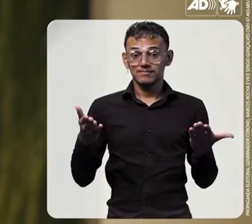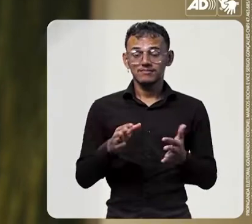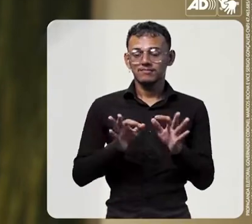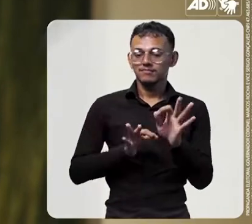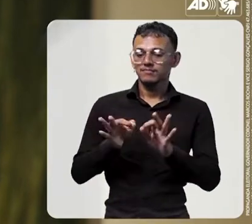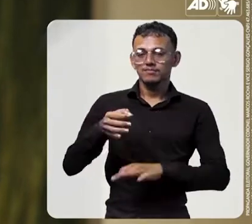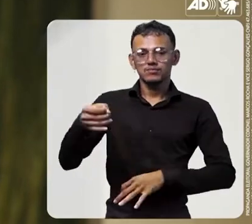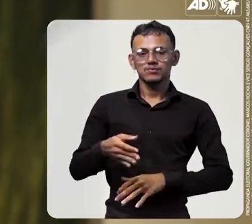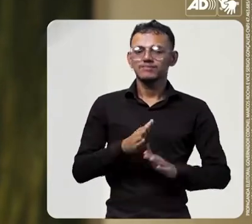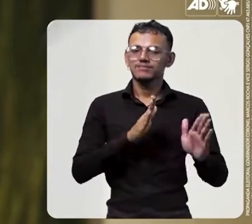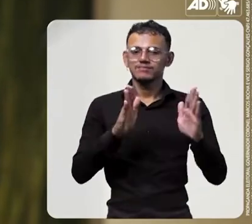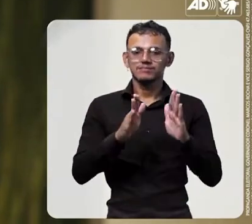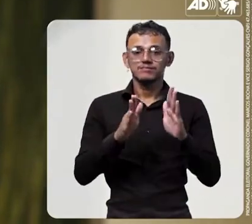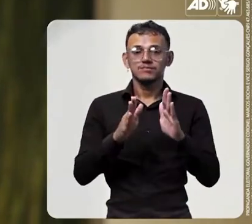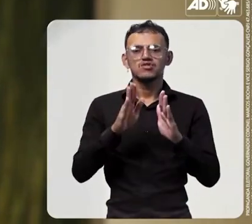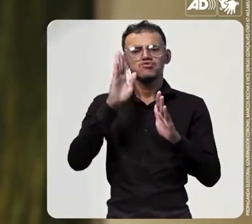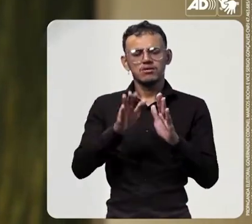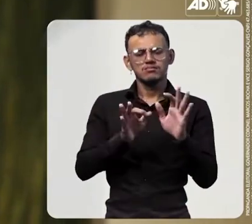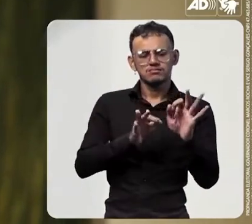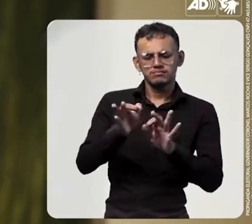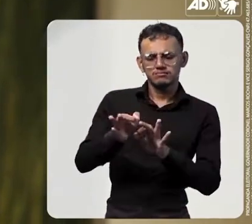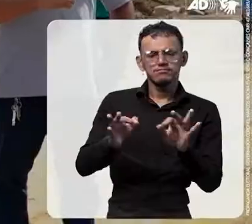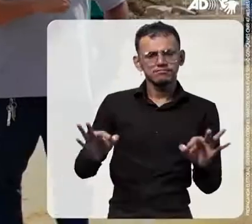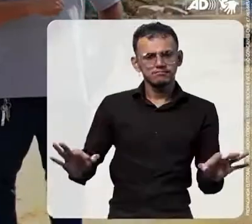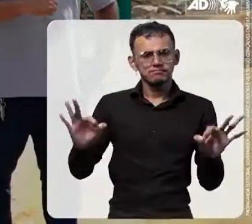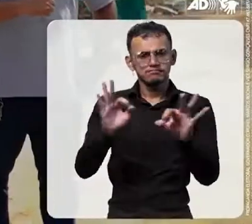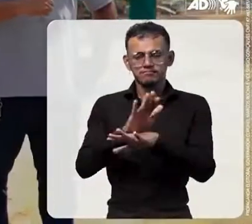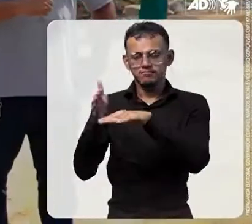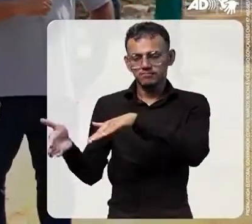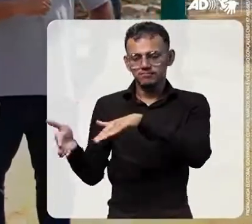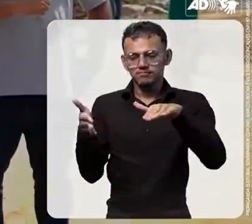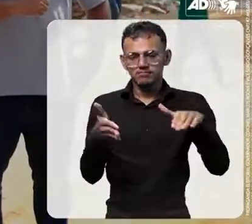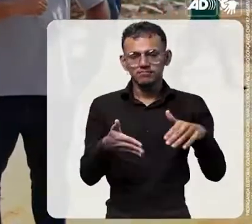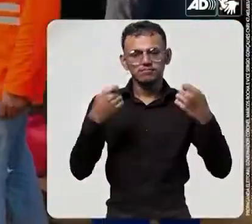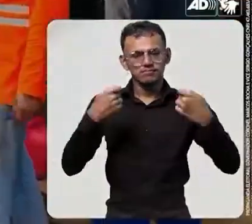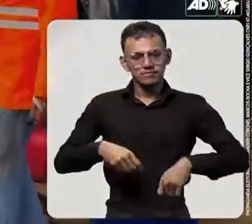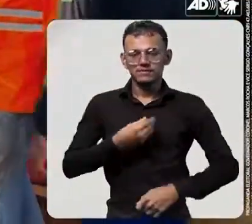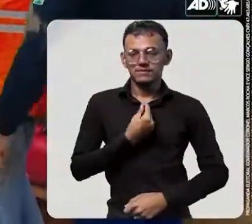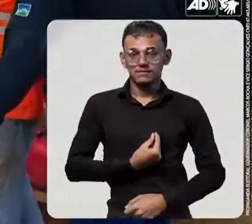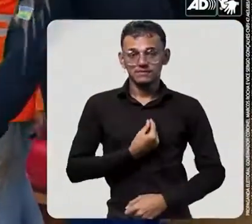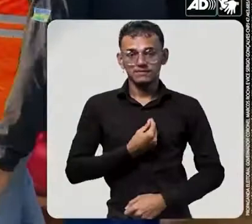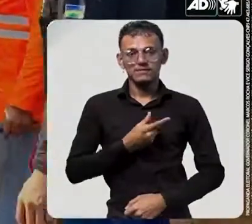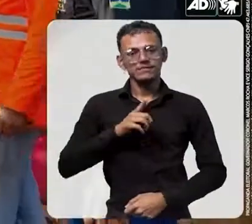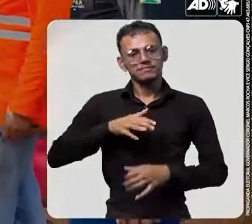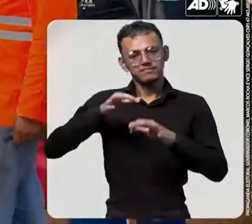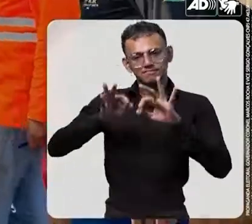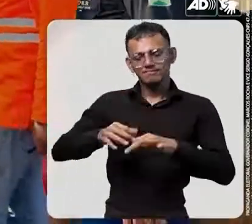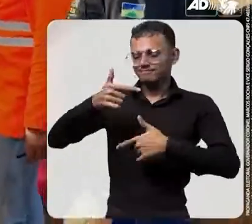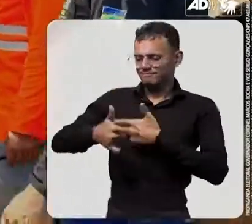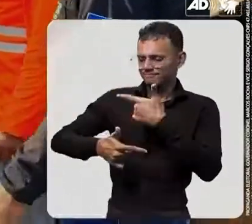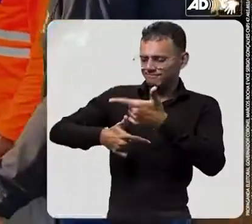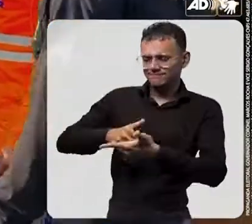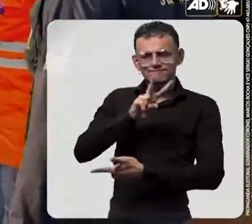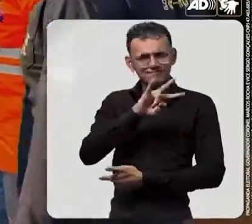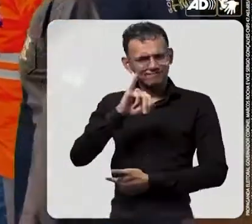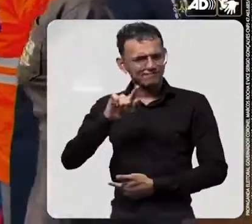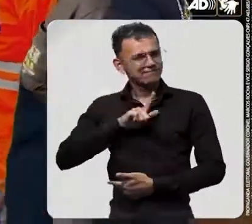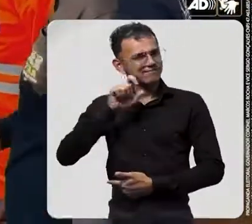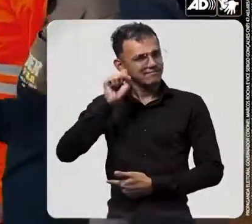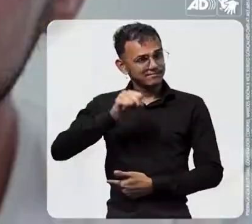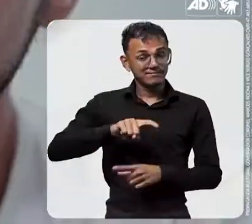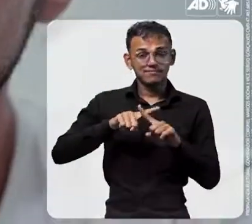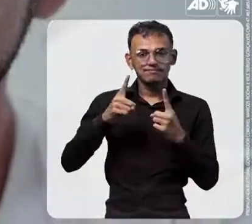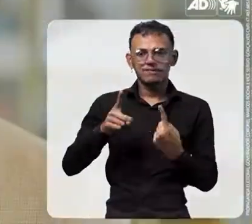etapa. Plantamos. Chegou a hora de colher. Tenho a certeza de que muito trabalho nos espera. Mas que, assim como